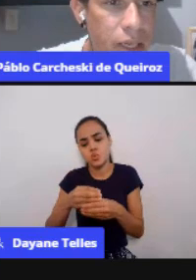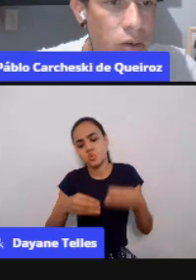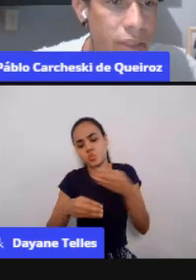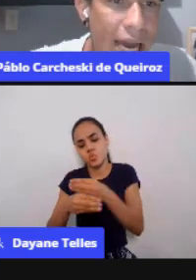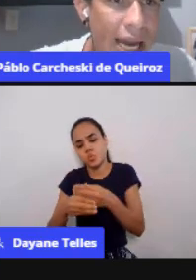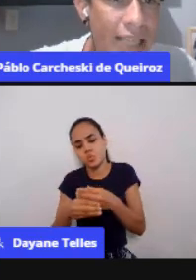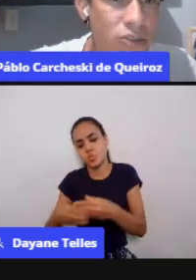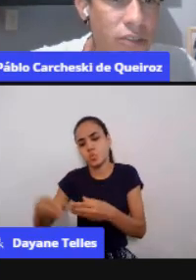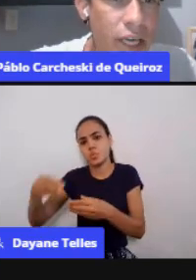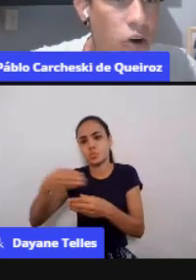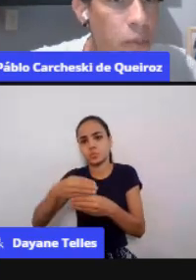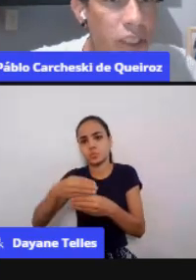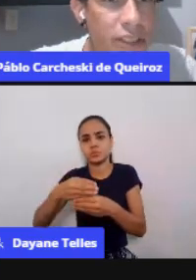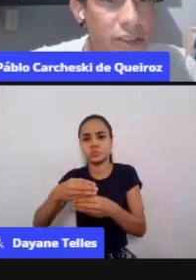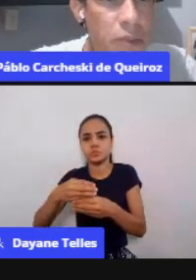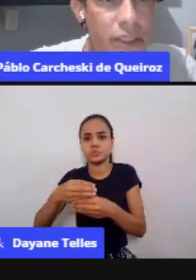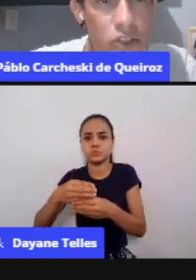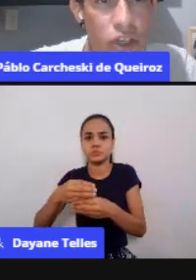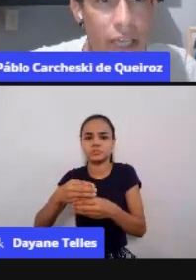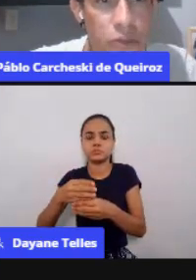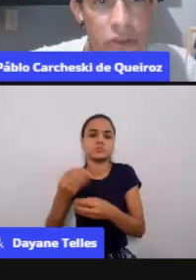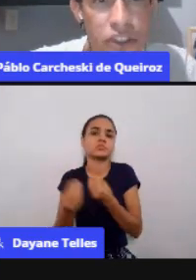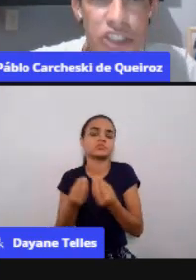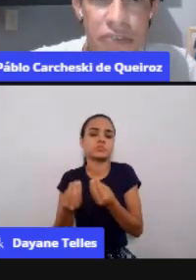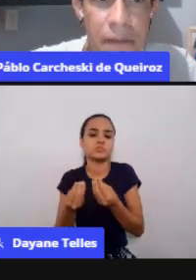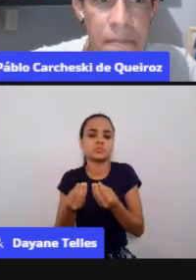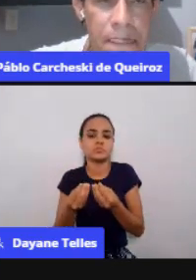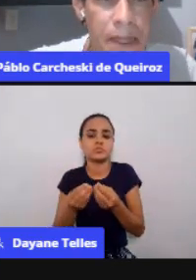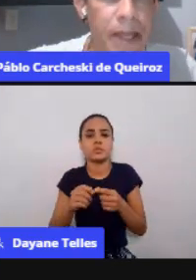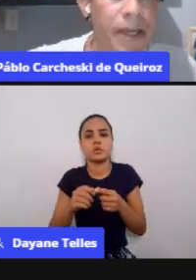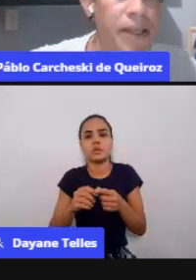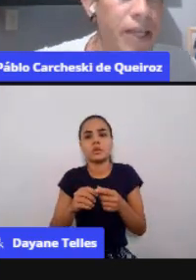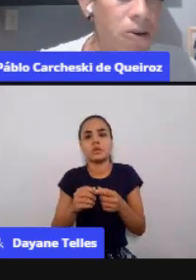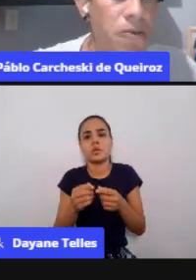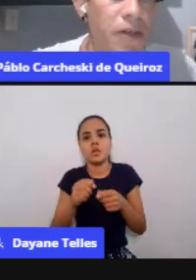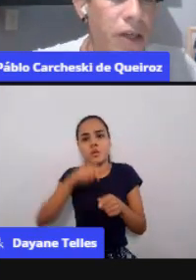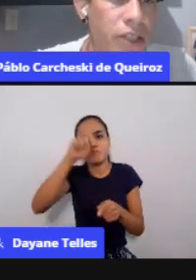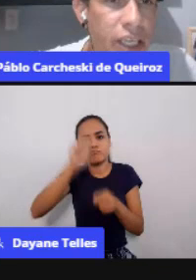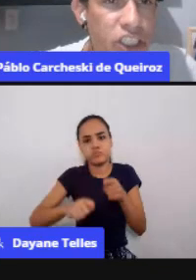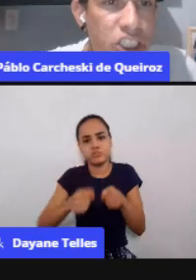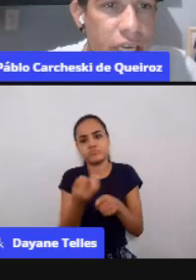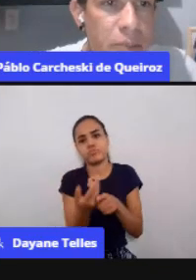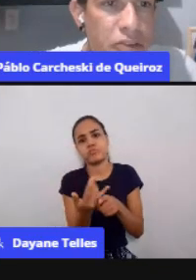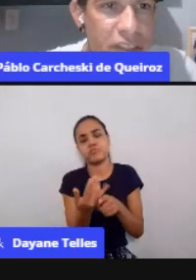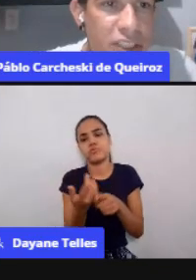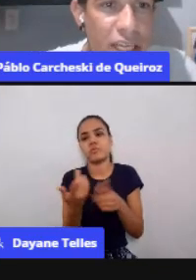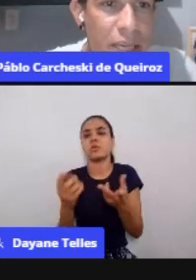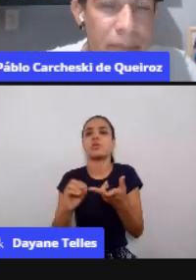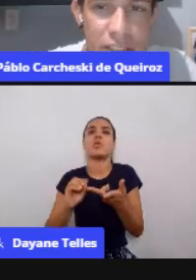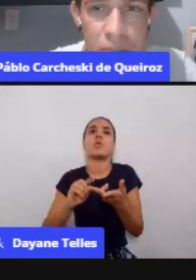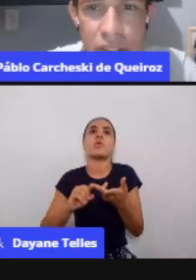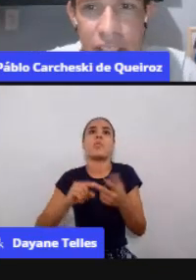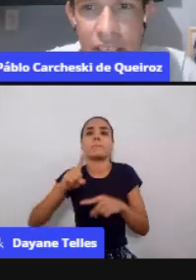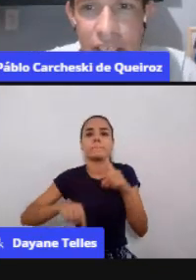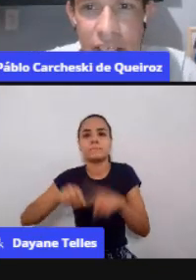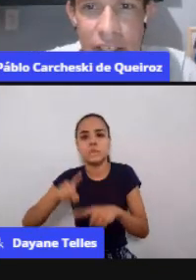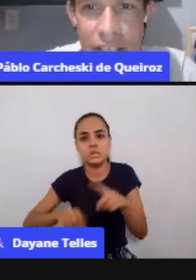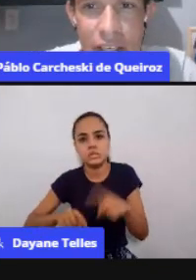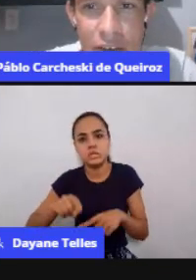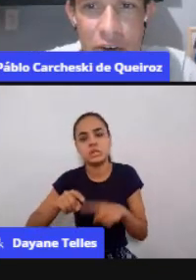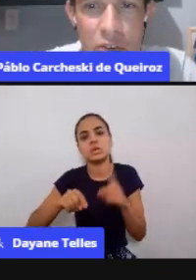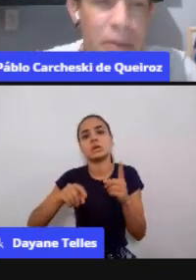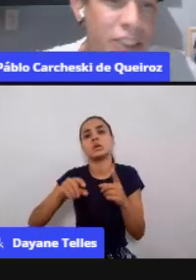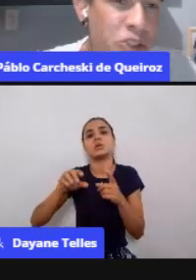também dados, né? Ou poderia até ser o material dourado, se o professor tiver. Então, O que a gente acabou fazendo lá na mesa, né?